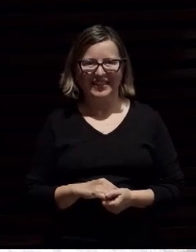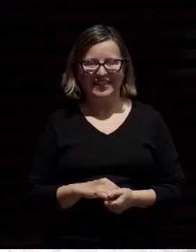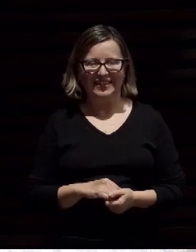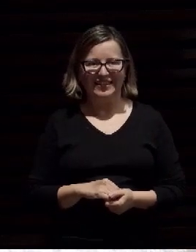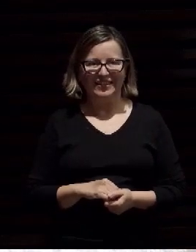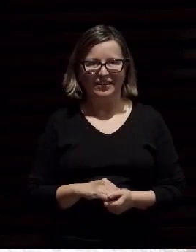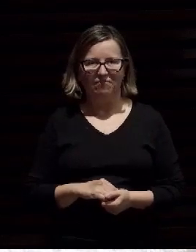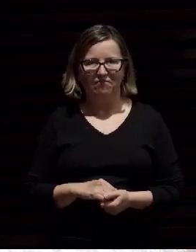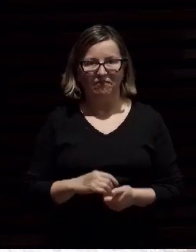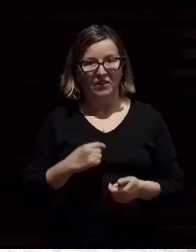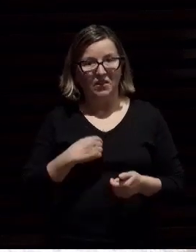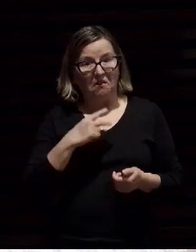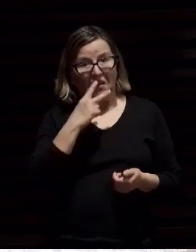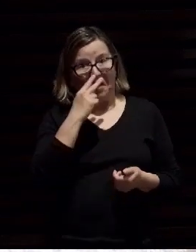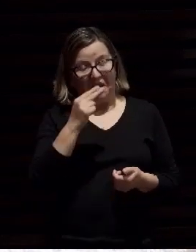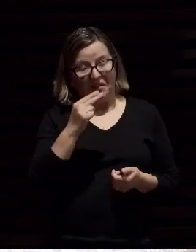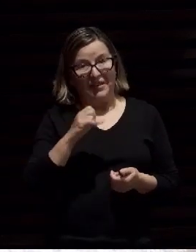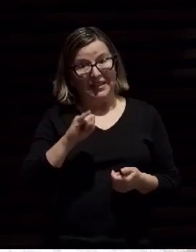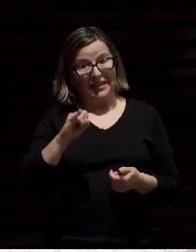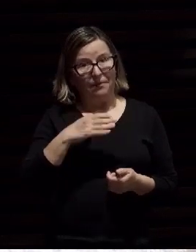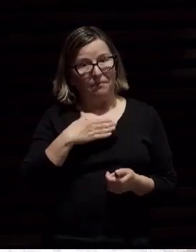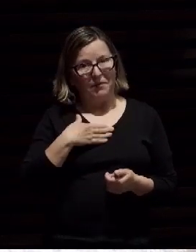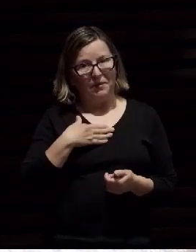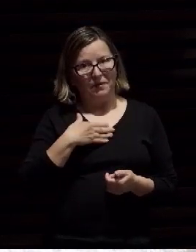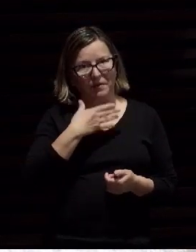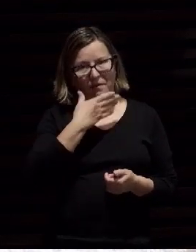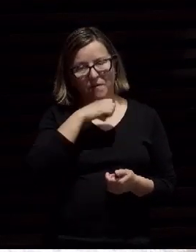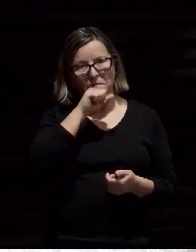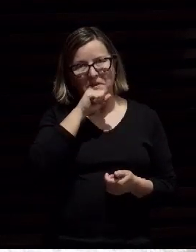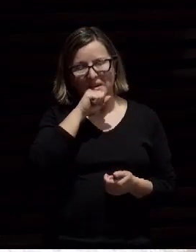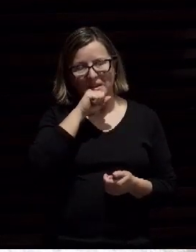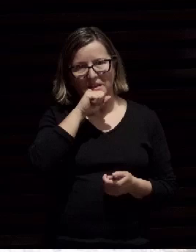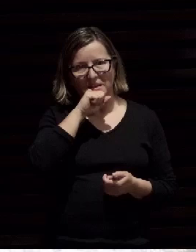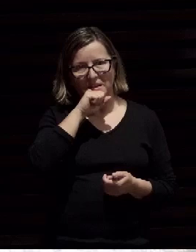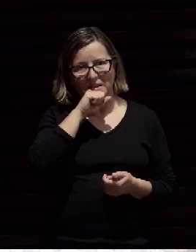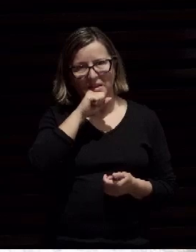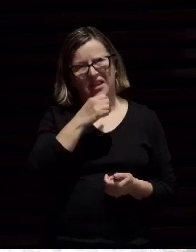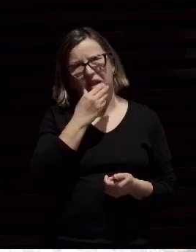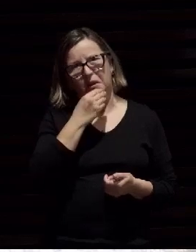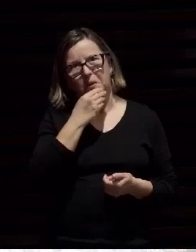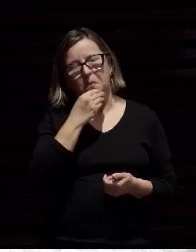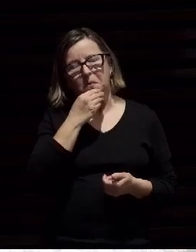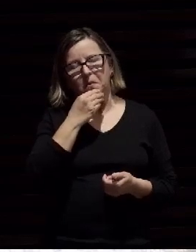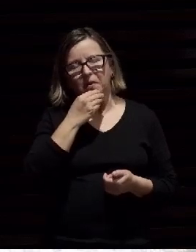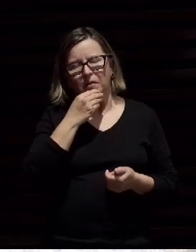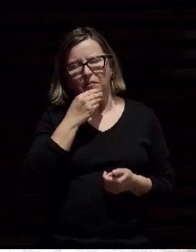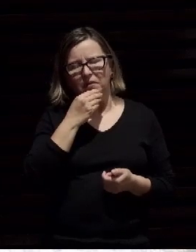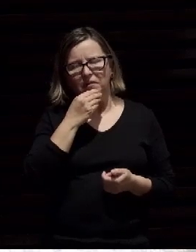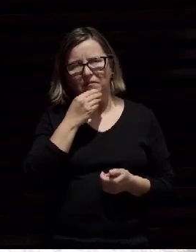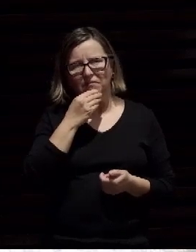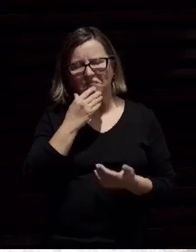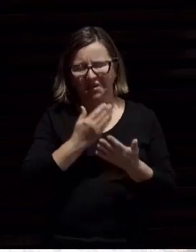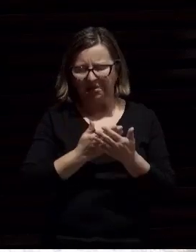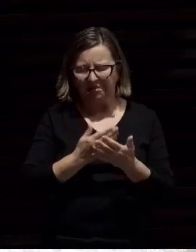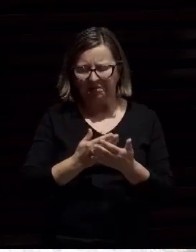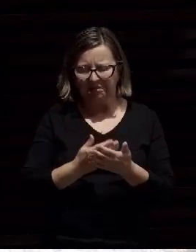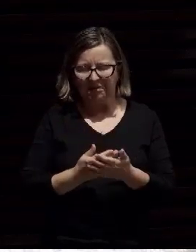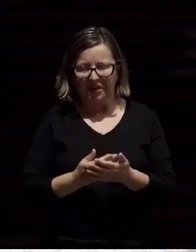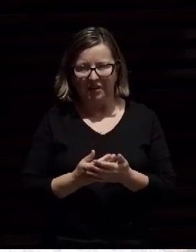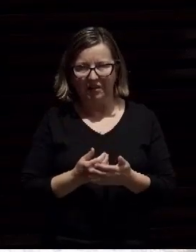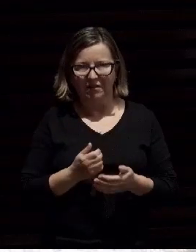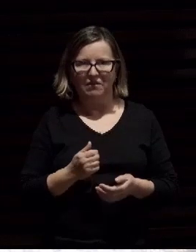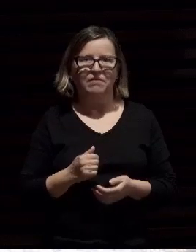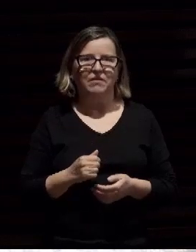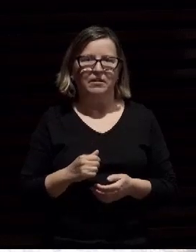Eu tenho a impressão que se meu pai, que era um homem bem preparado, era um agrônomo estudado nos Estados